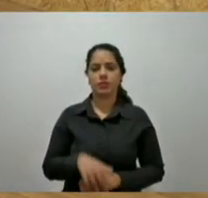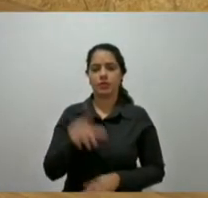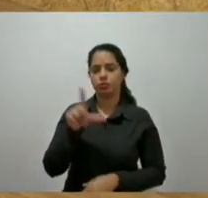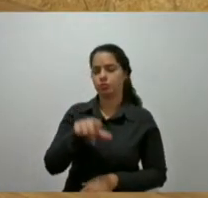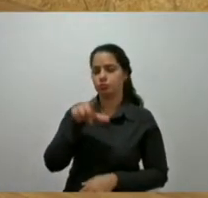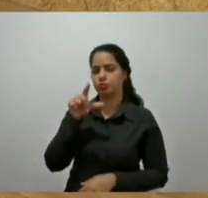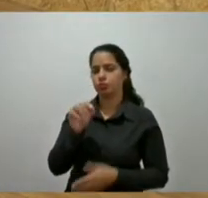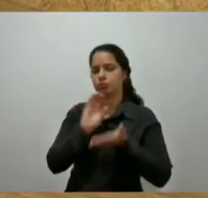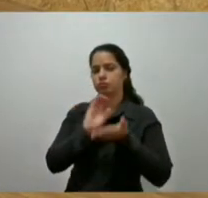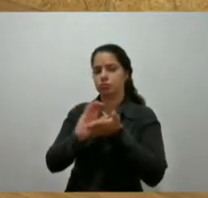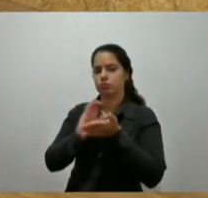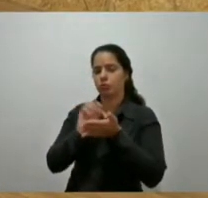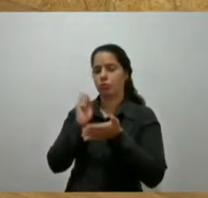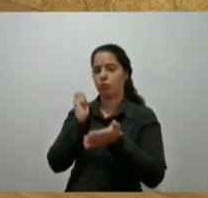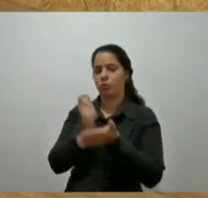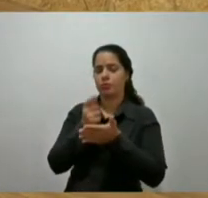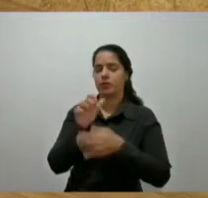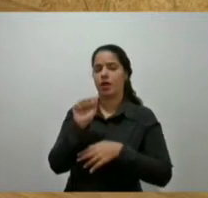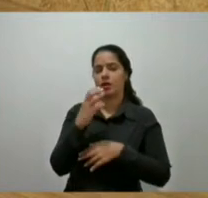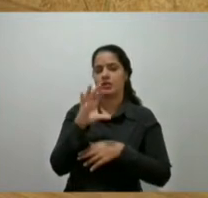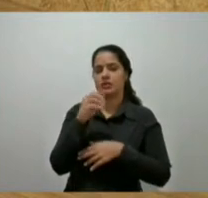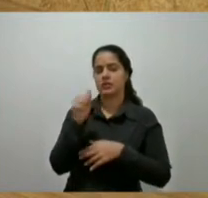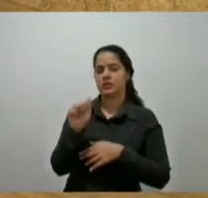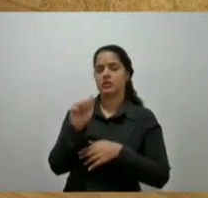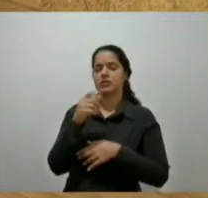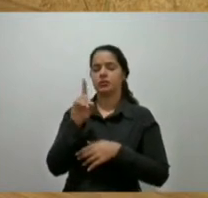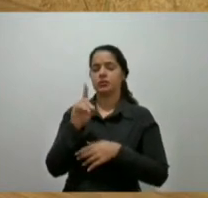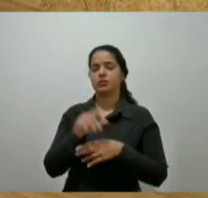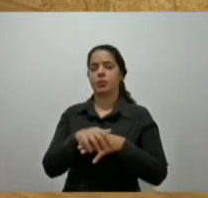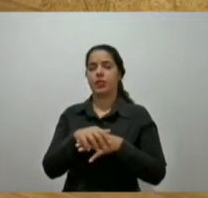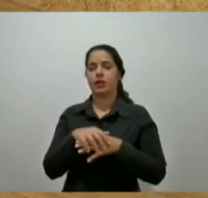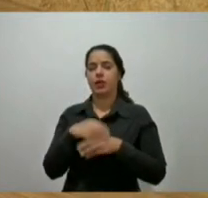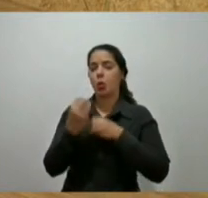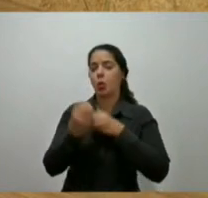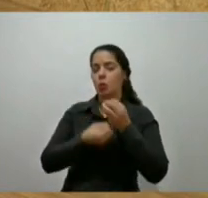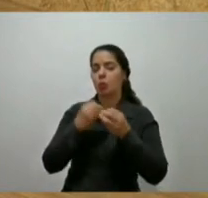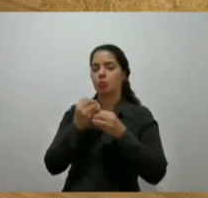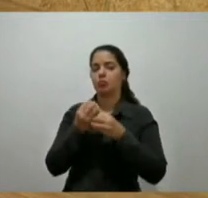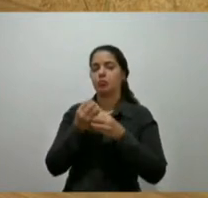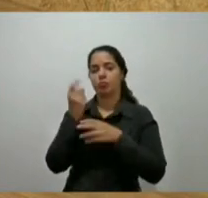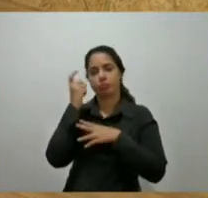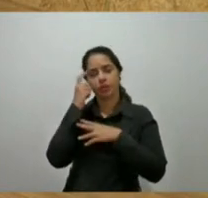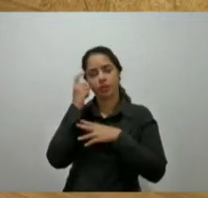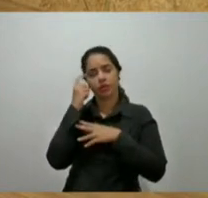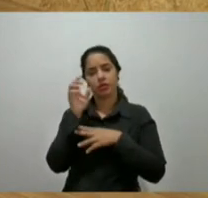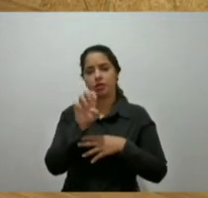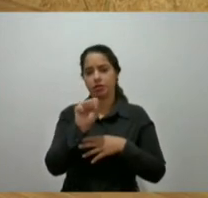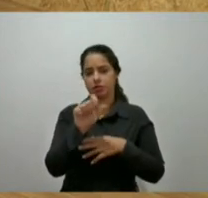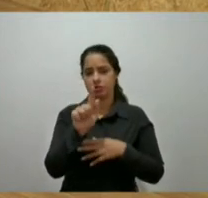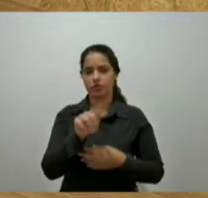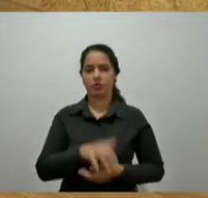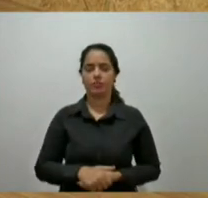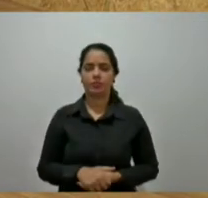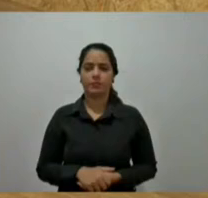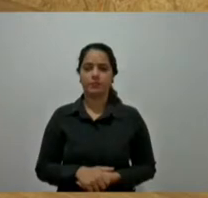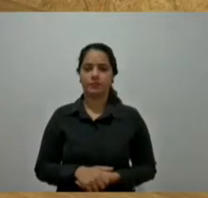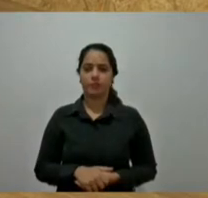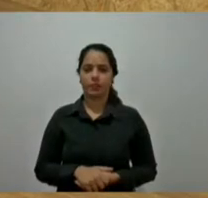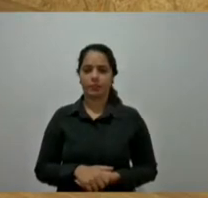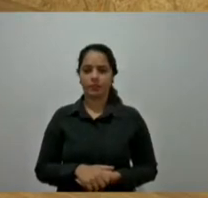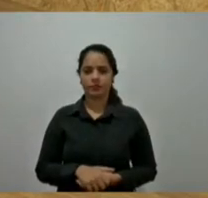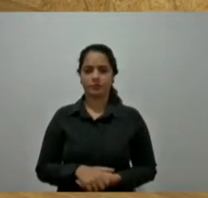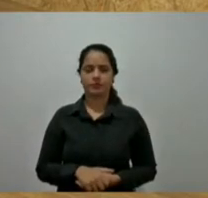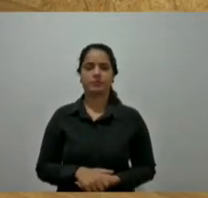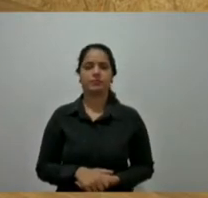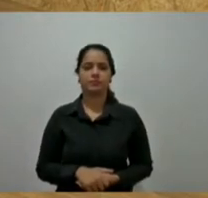como é que vocês incluem o ESG nessa conta? Aliás, visitei a Constellation, gostei muito lá, viu, Florian? Legal. Não,